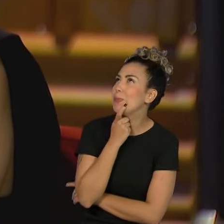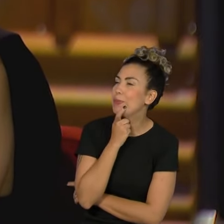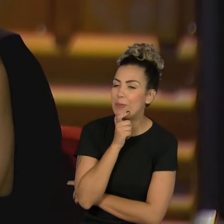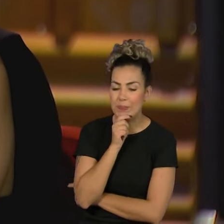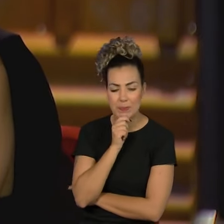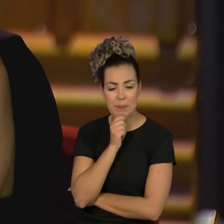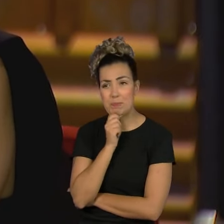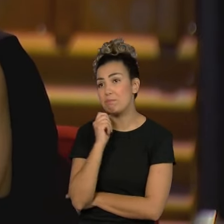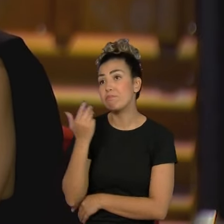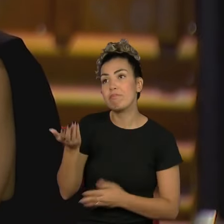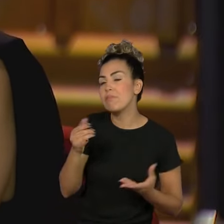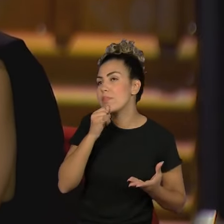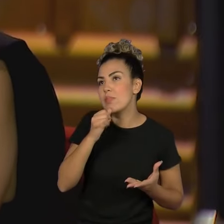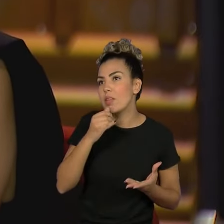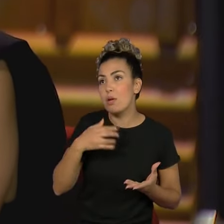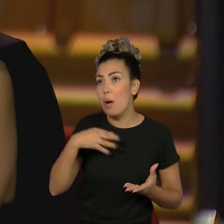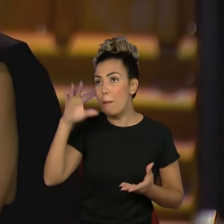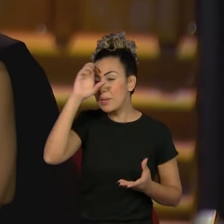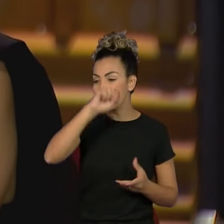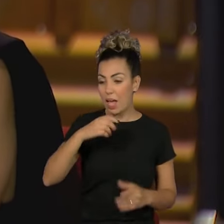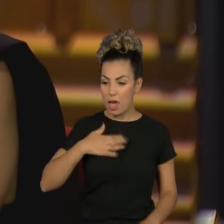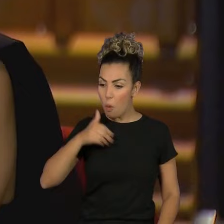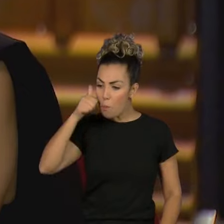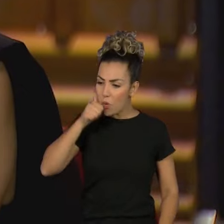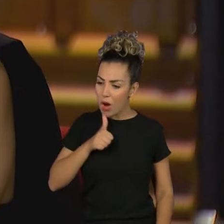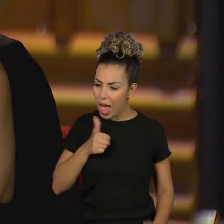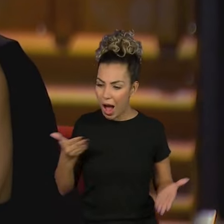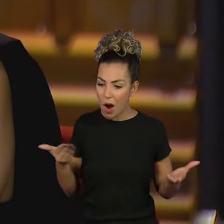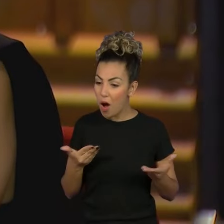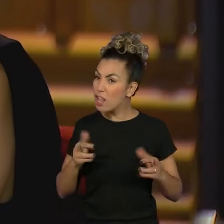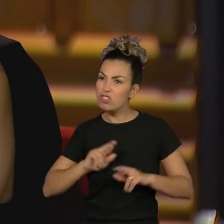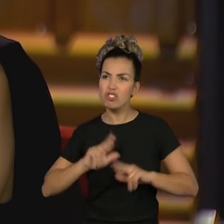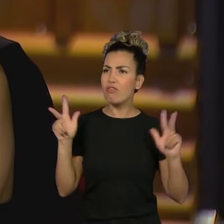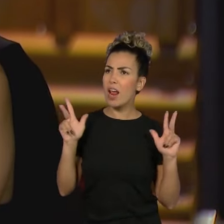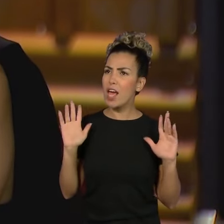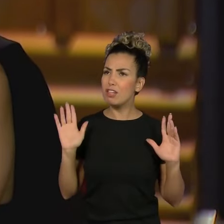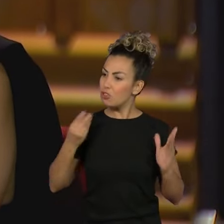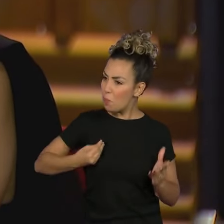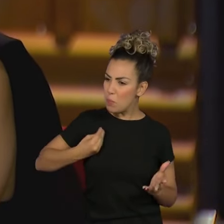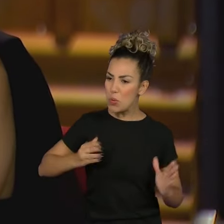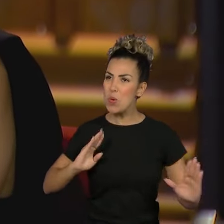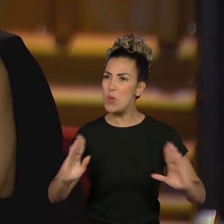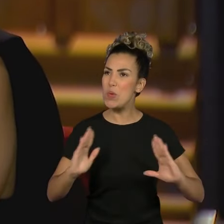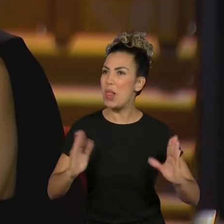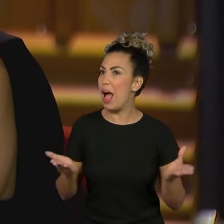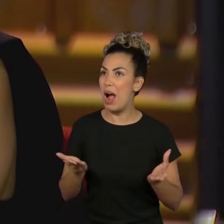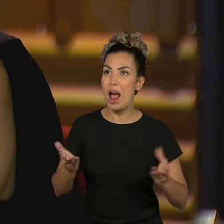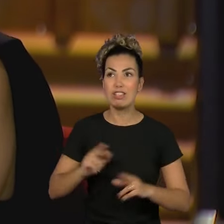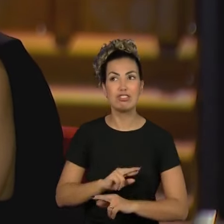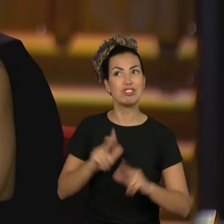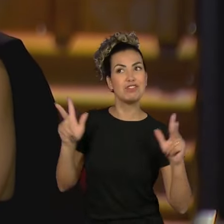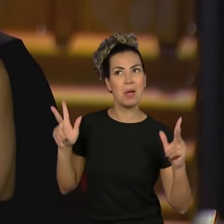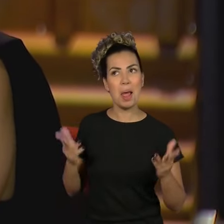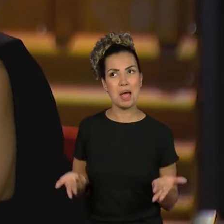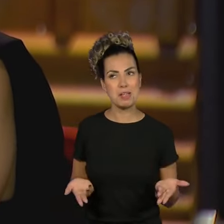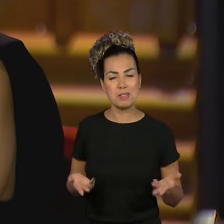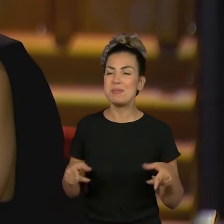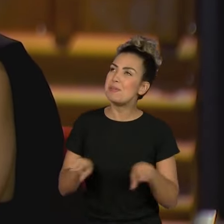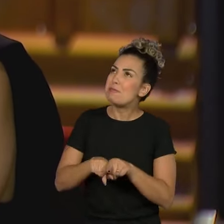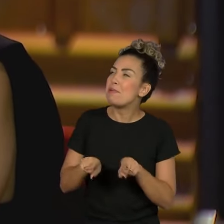aprendo novas formas de ser mulher nesse mundo atual assim eu aprendo eu aprendo